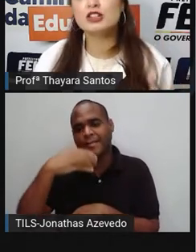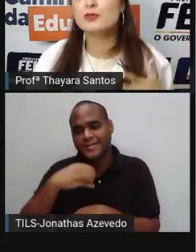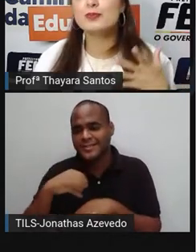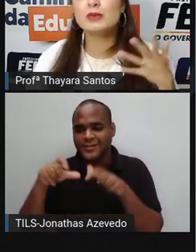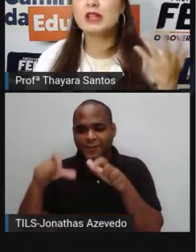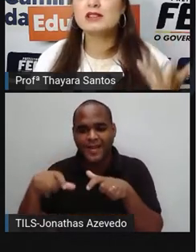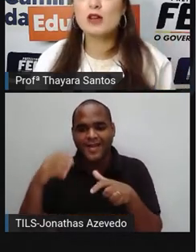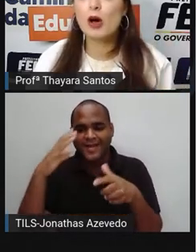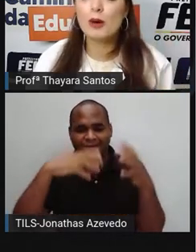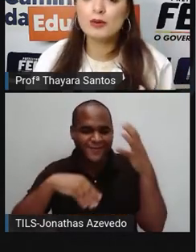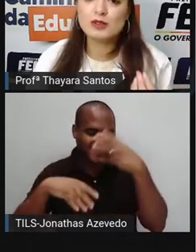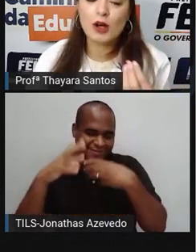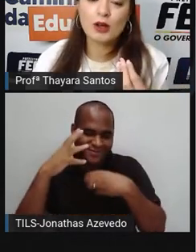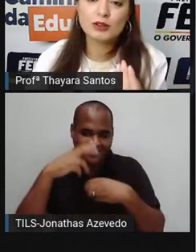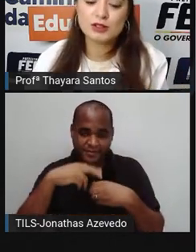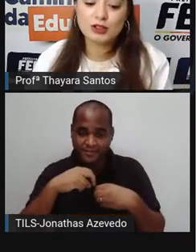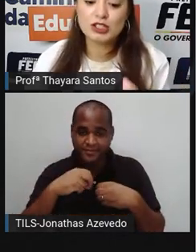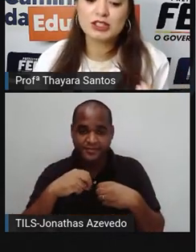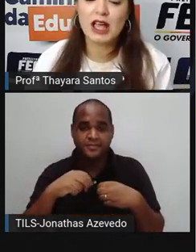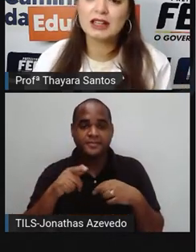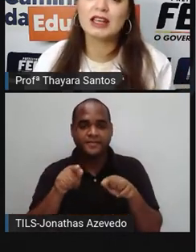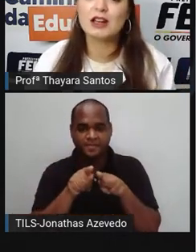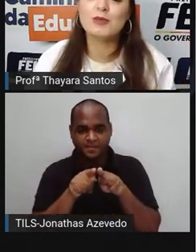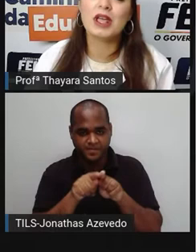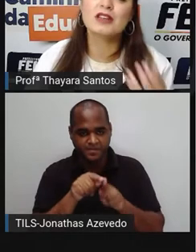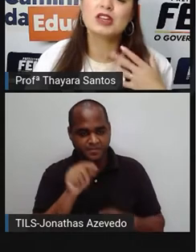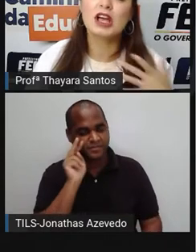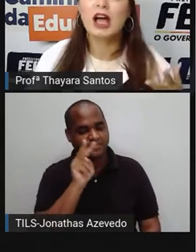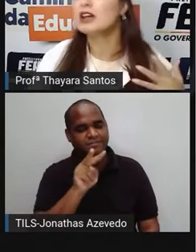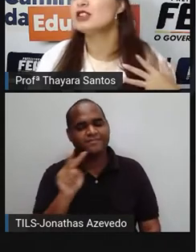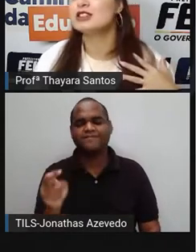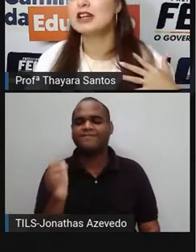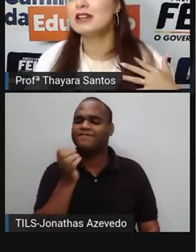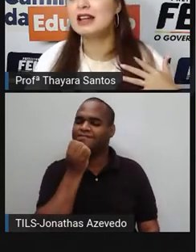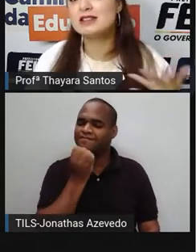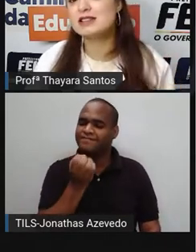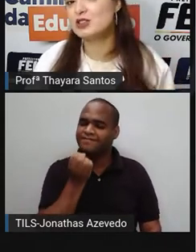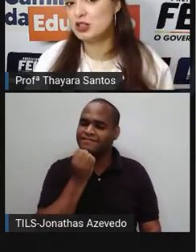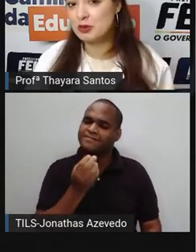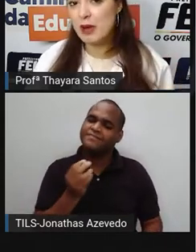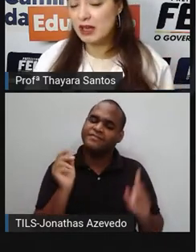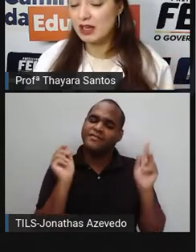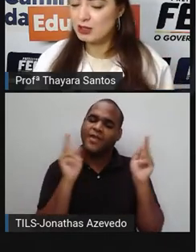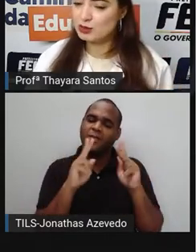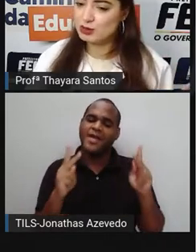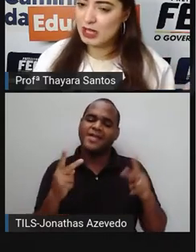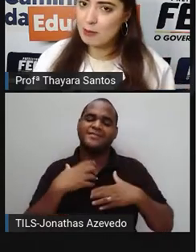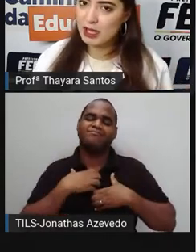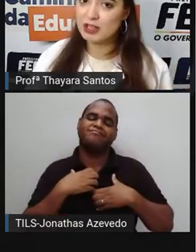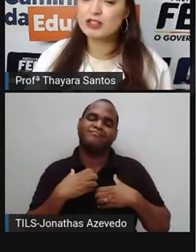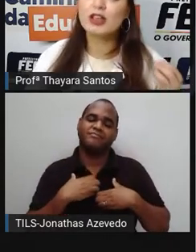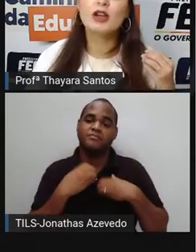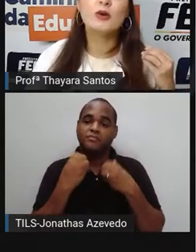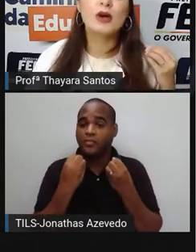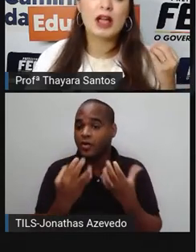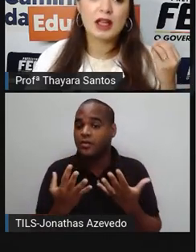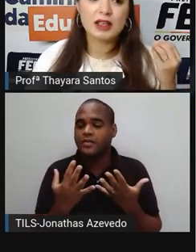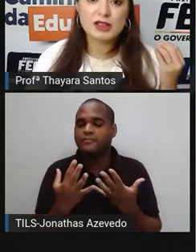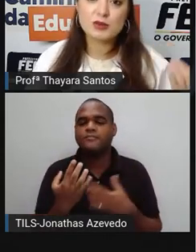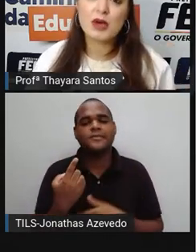a gente só o ambiente a gente já tá ali se sentindo bem justamente